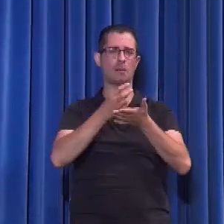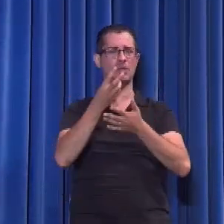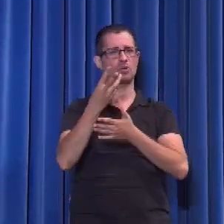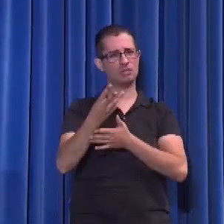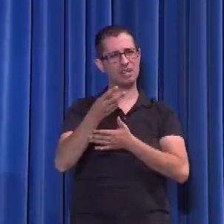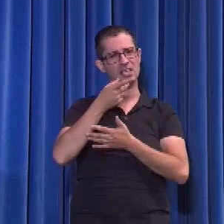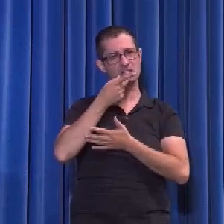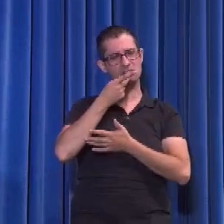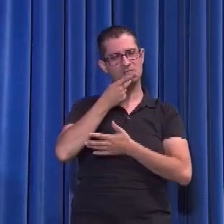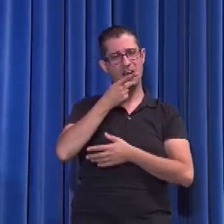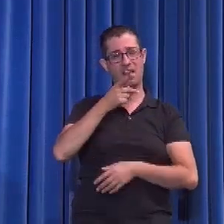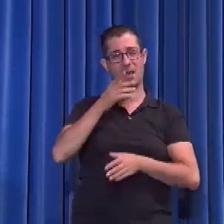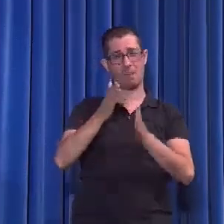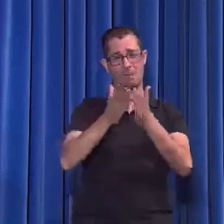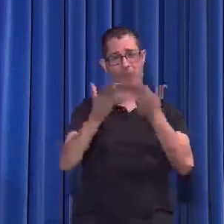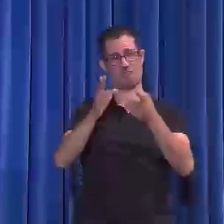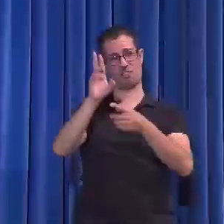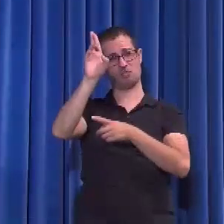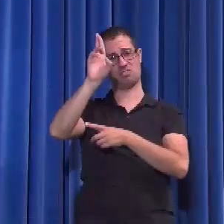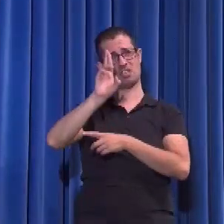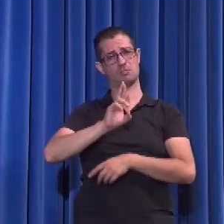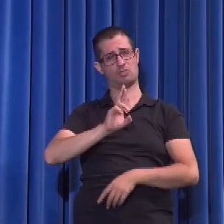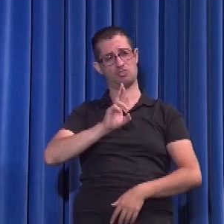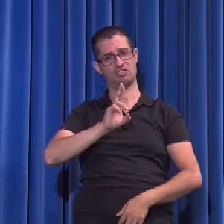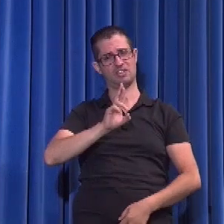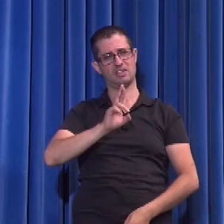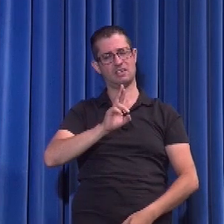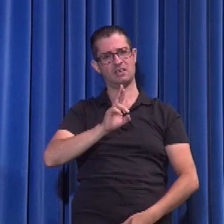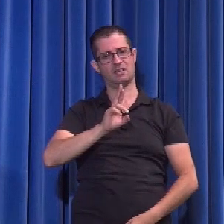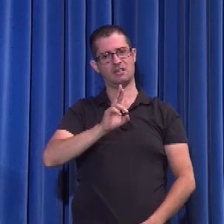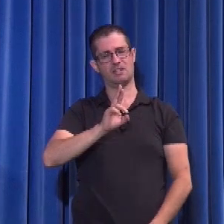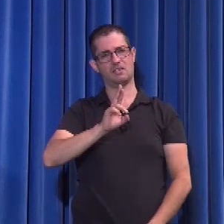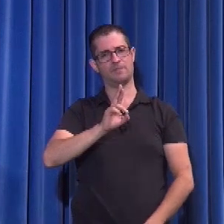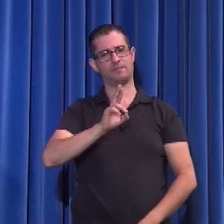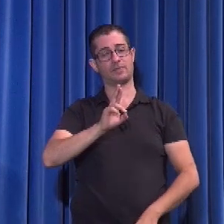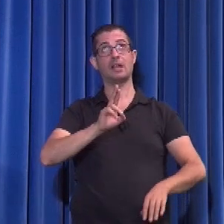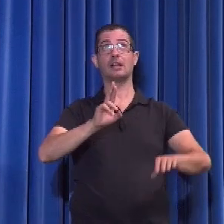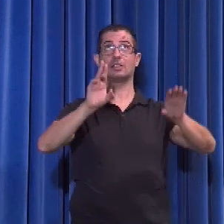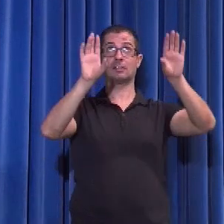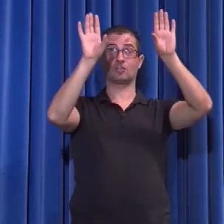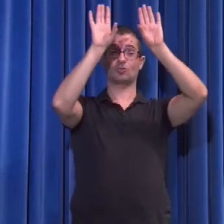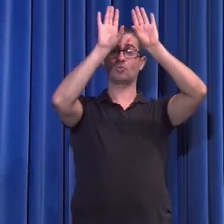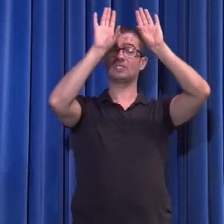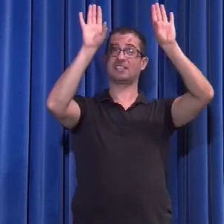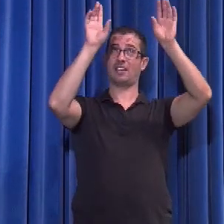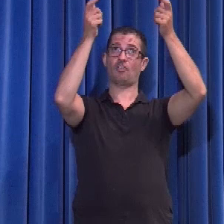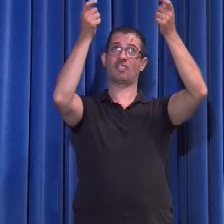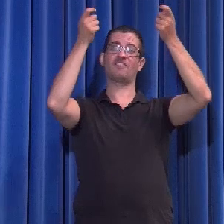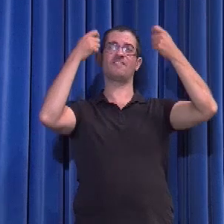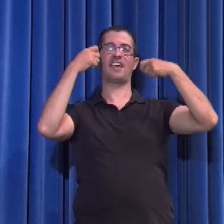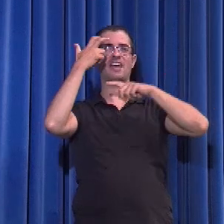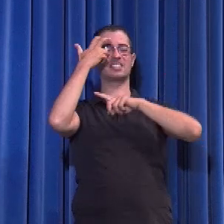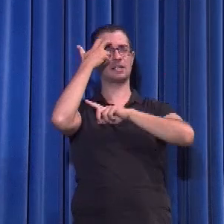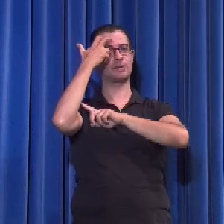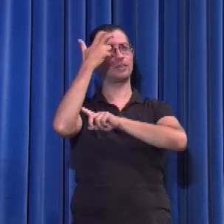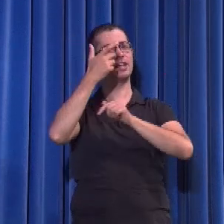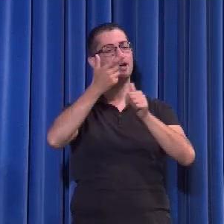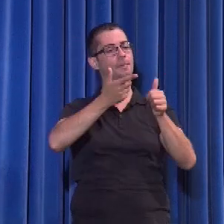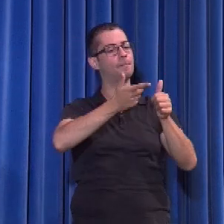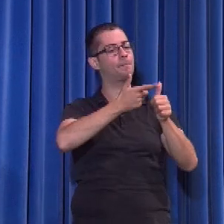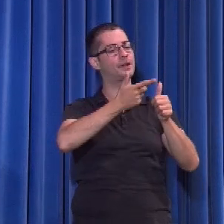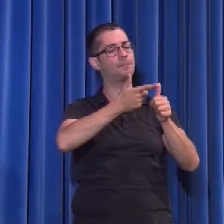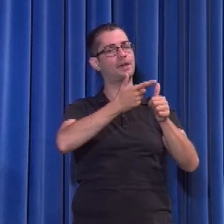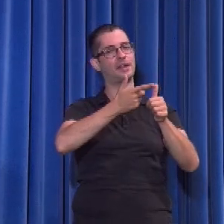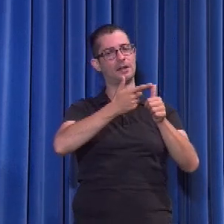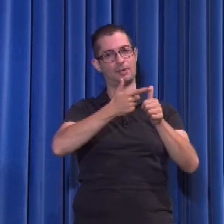palavra de Deus nos responde. A sabedoria, porém, lá do alto é, primeiramente,